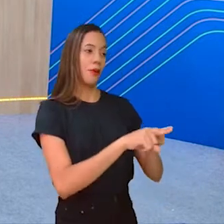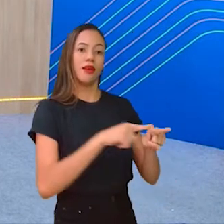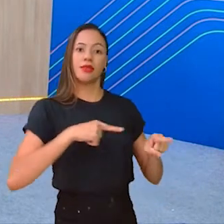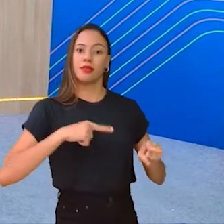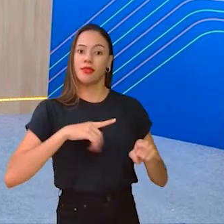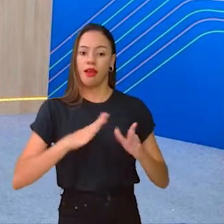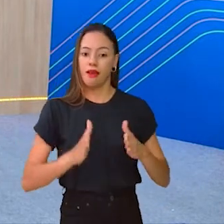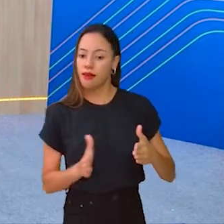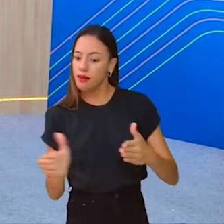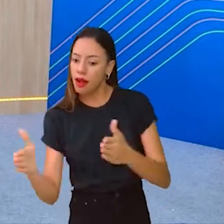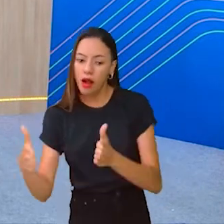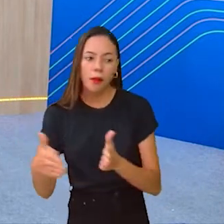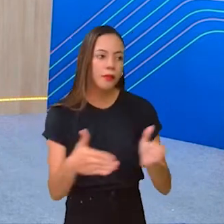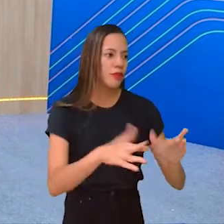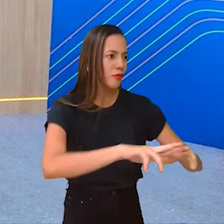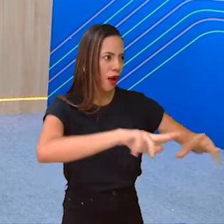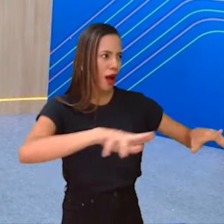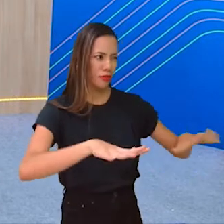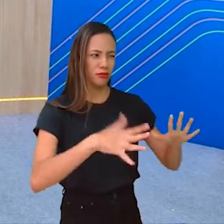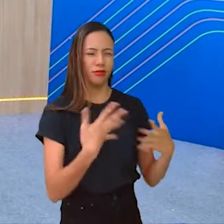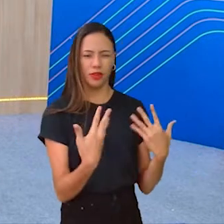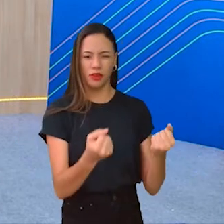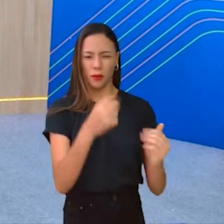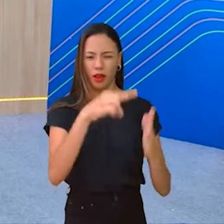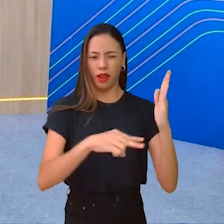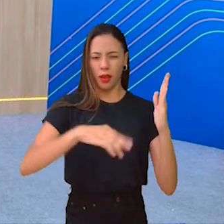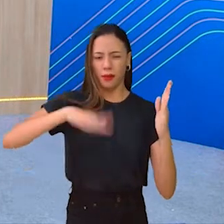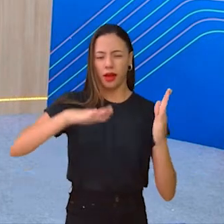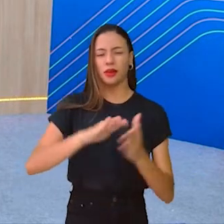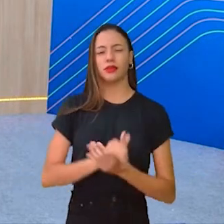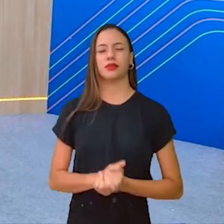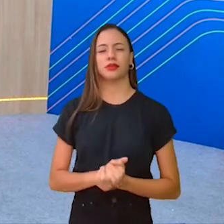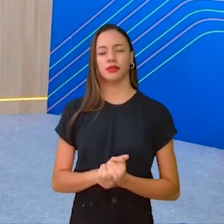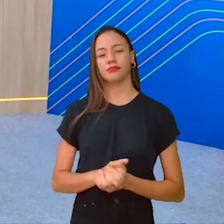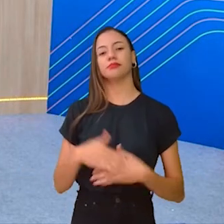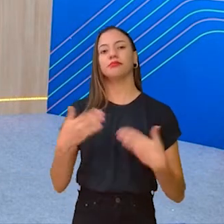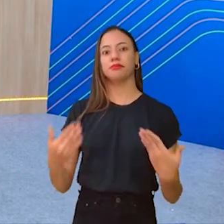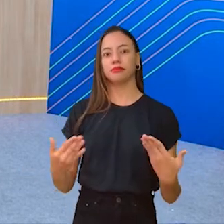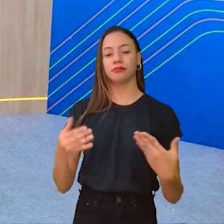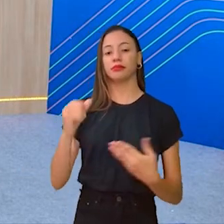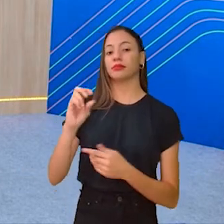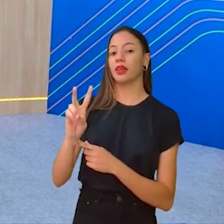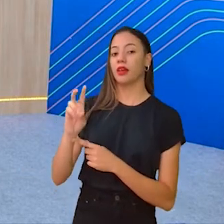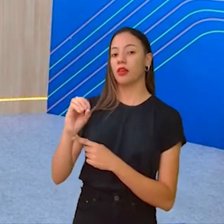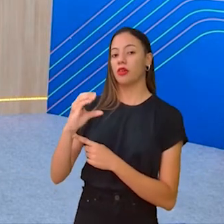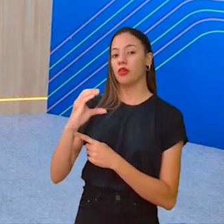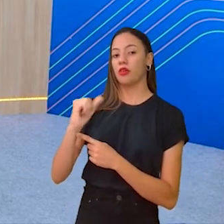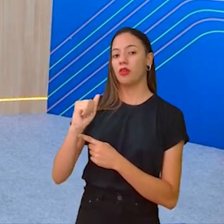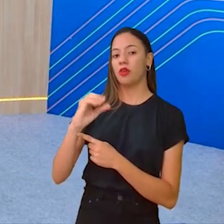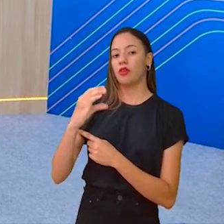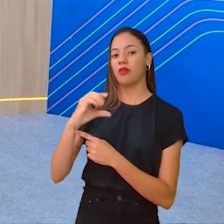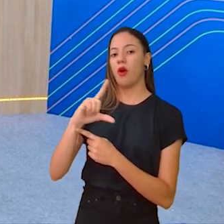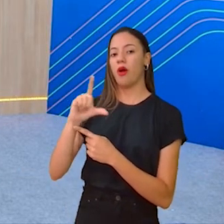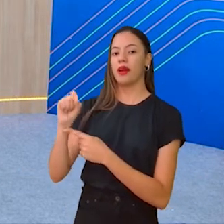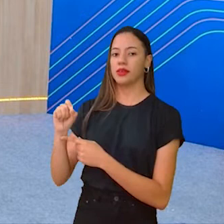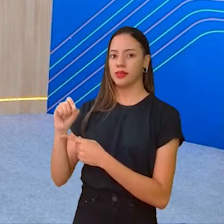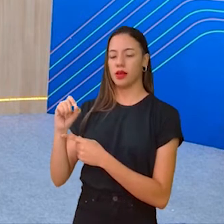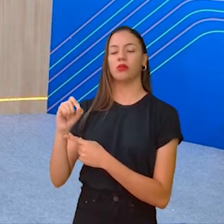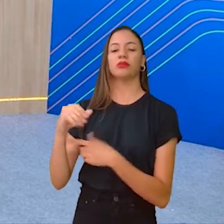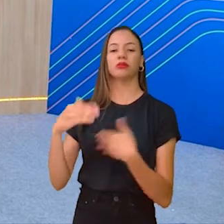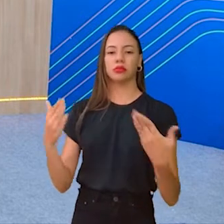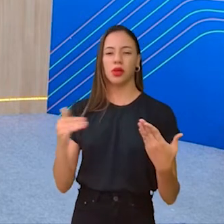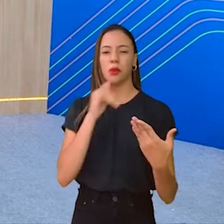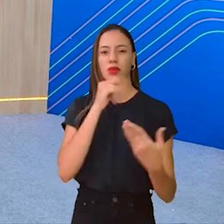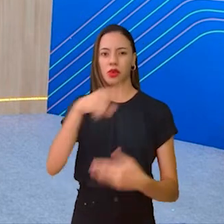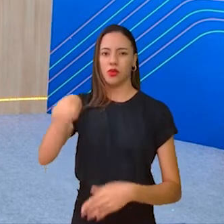né? Vamos vendo mais sobre isso? Olha, então, gente, mas você vai falar a respeito dessa vocação, até de você levar para vocês são o